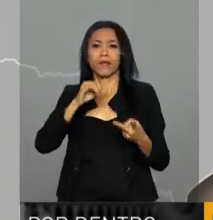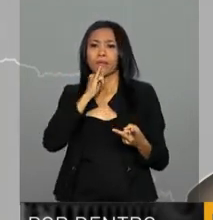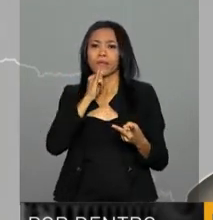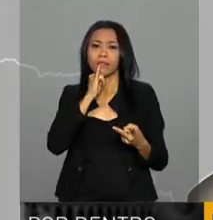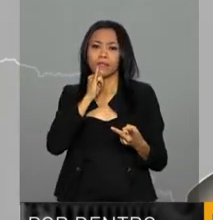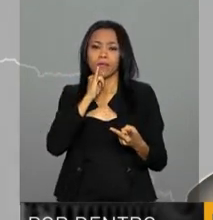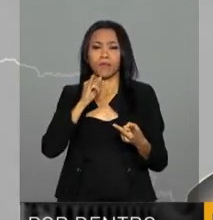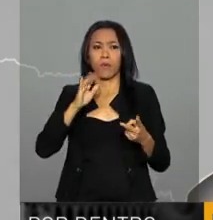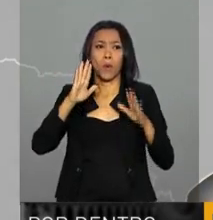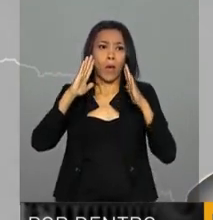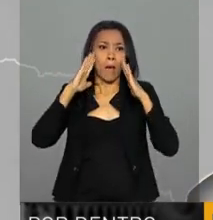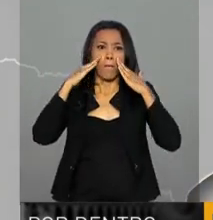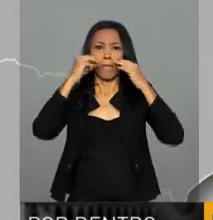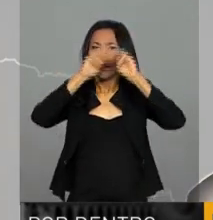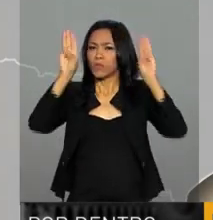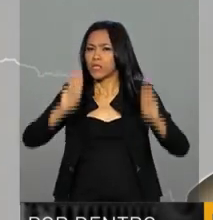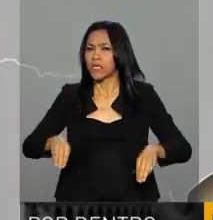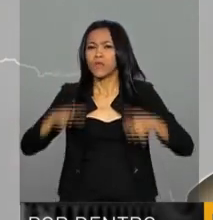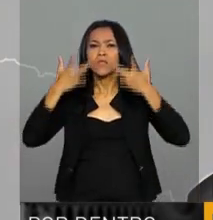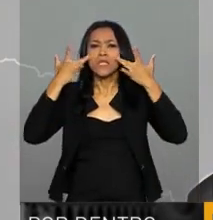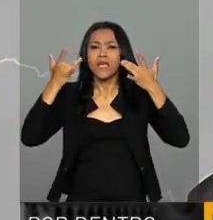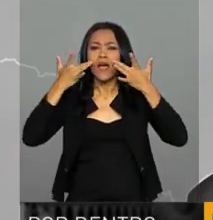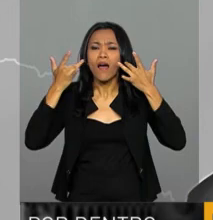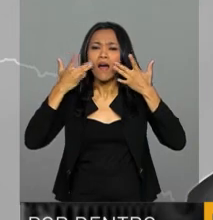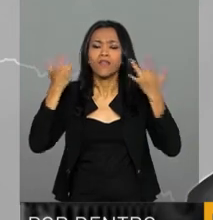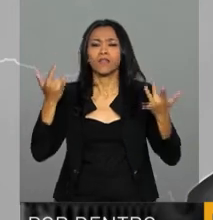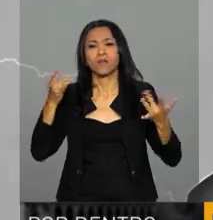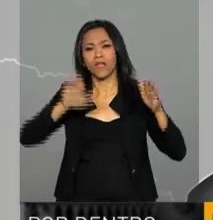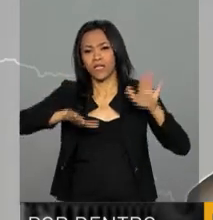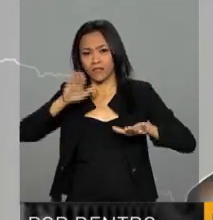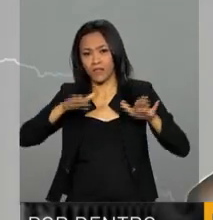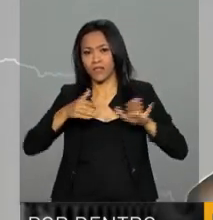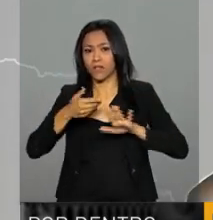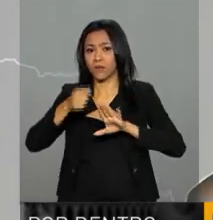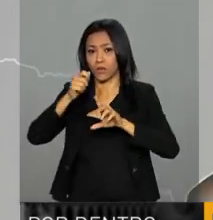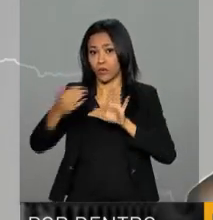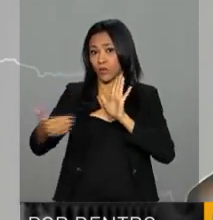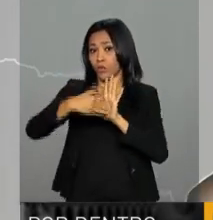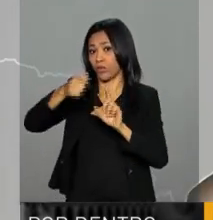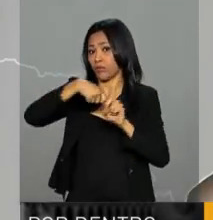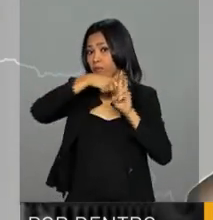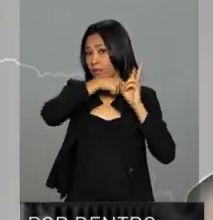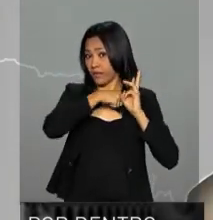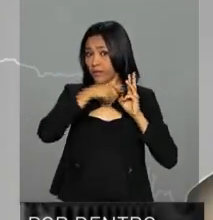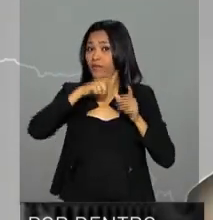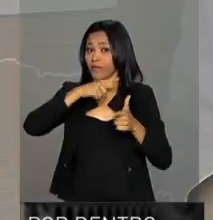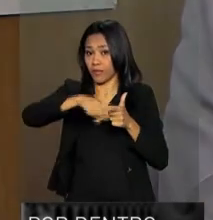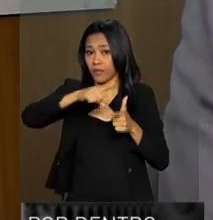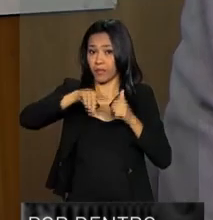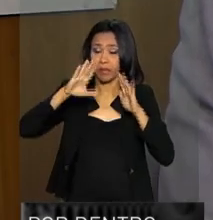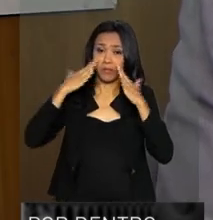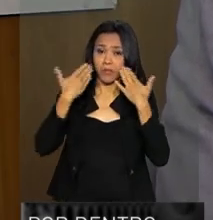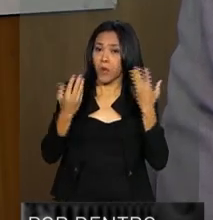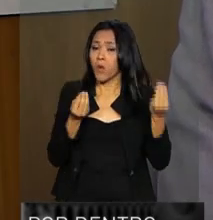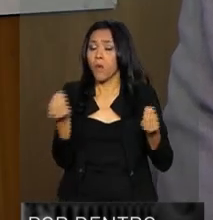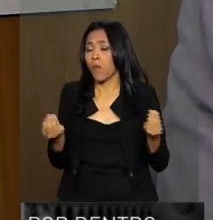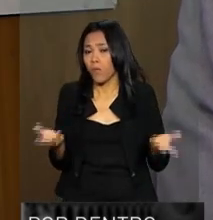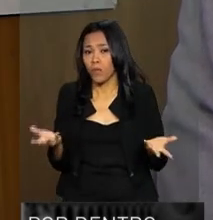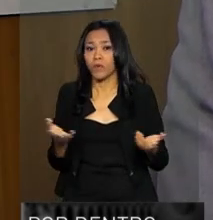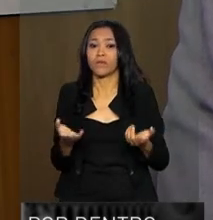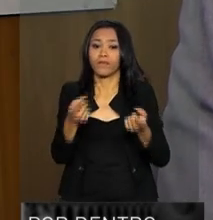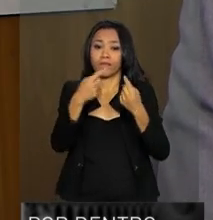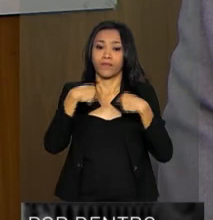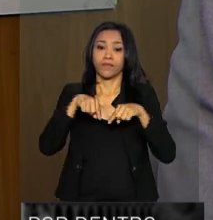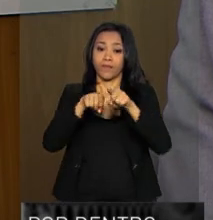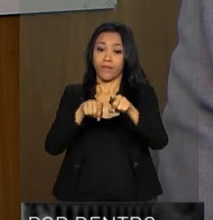galerias modelo de teatros como nós que acompanhamos no último domingo patrick é nós vivemos numa democracia